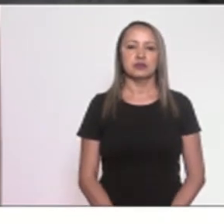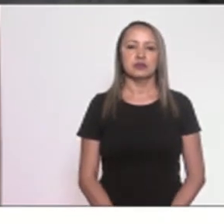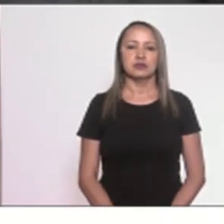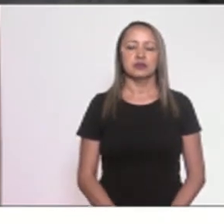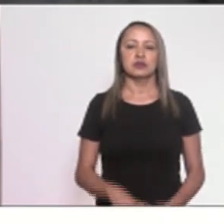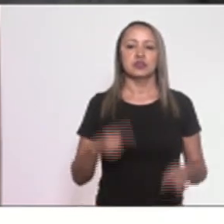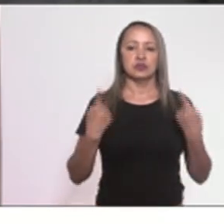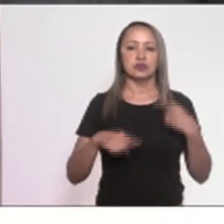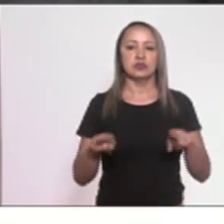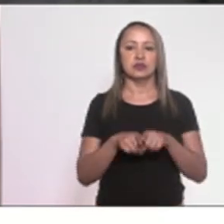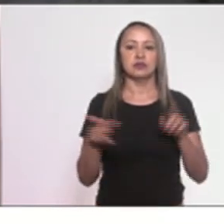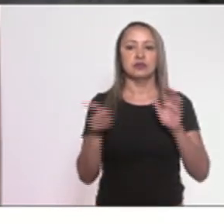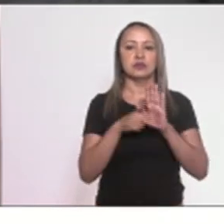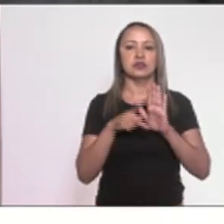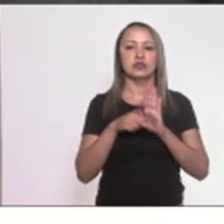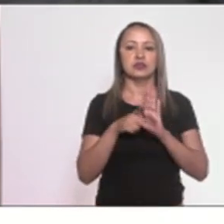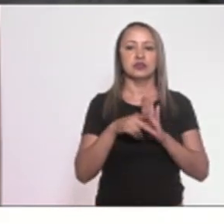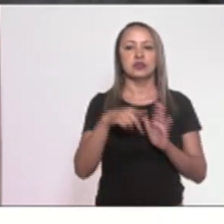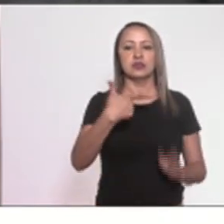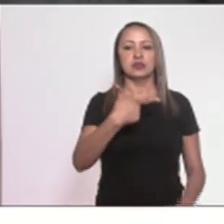Em discussão única, projeto de resolução